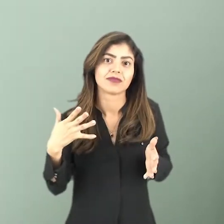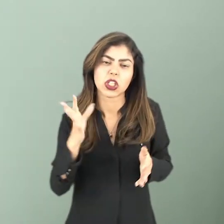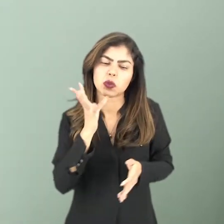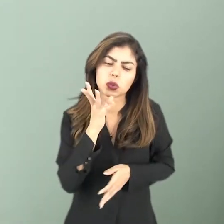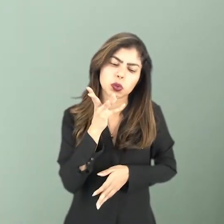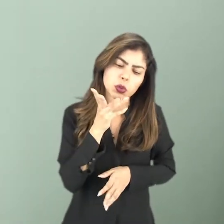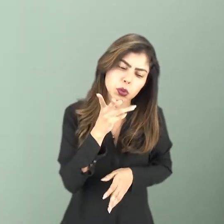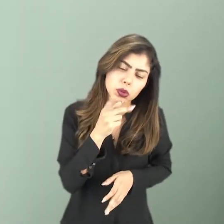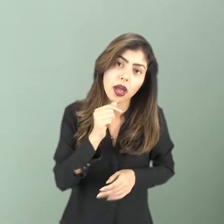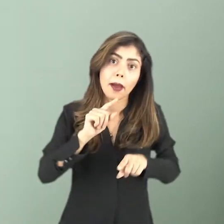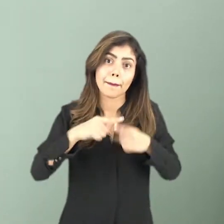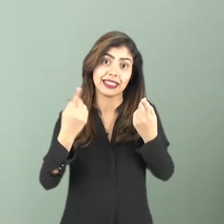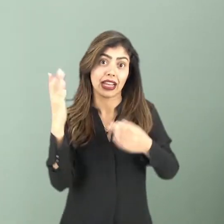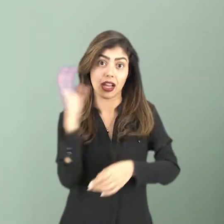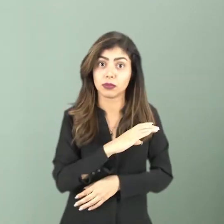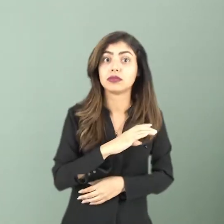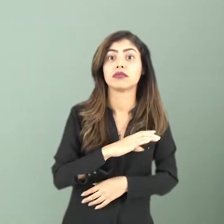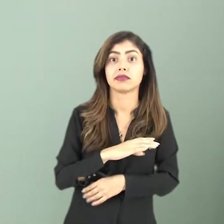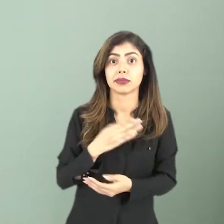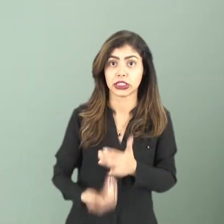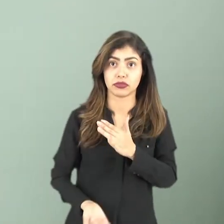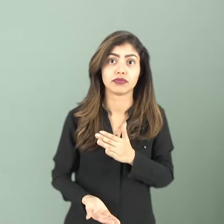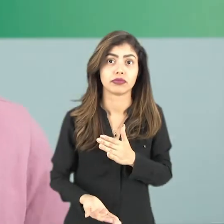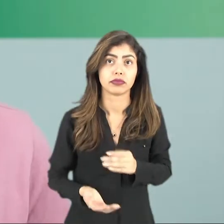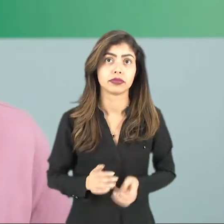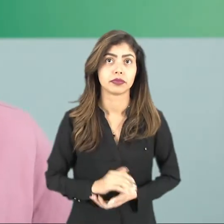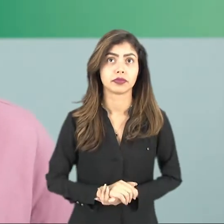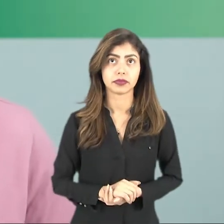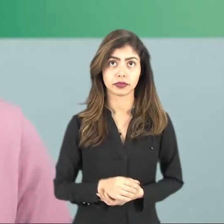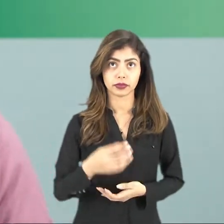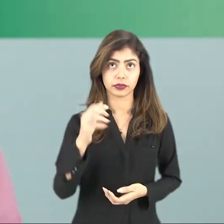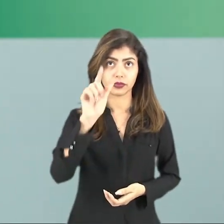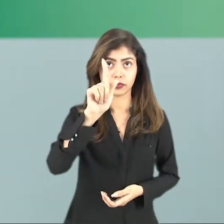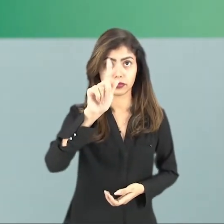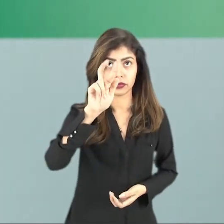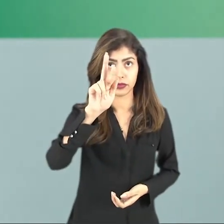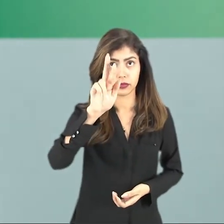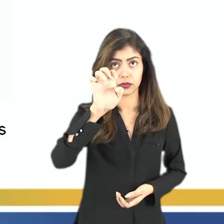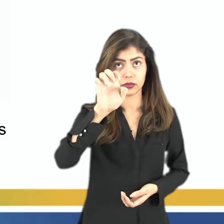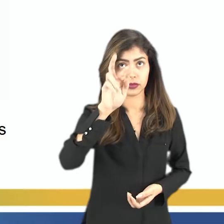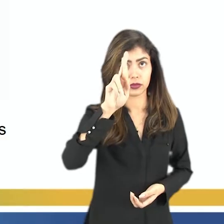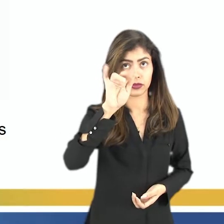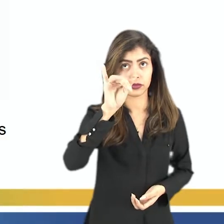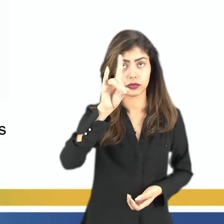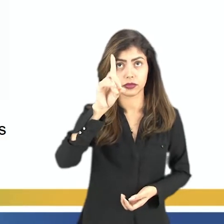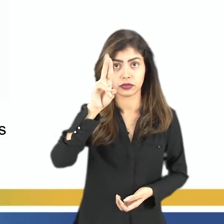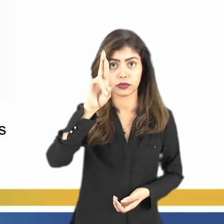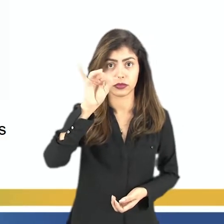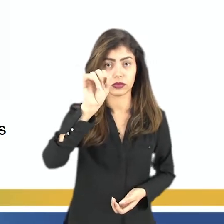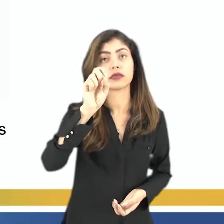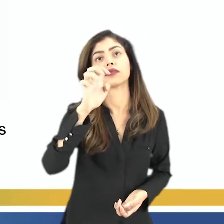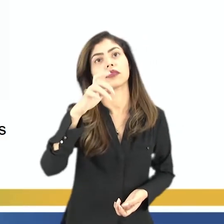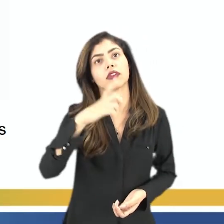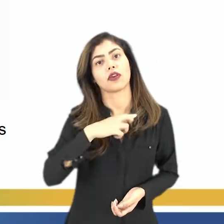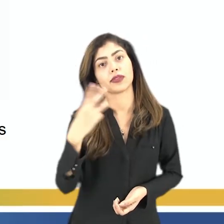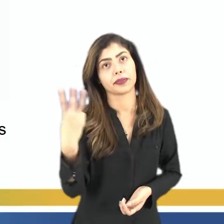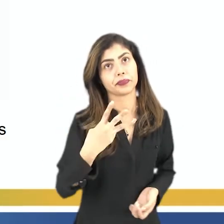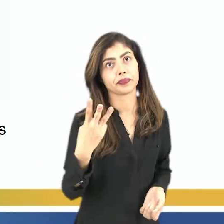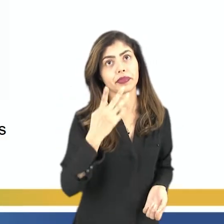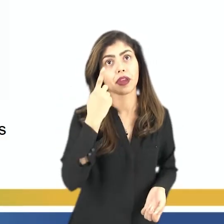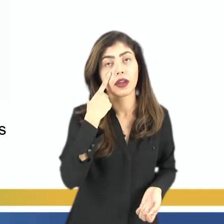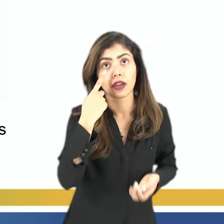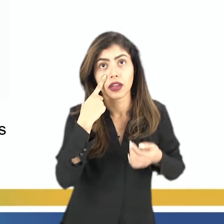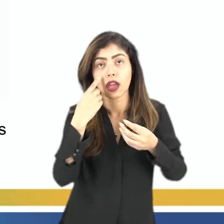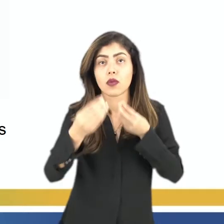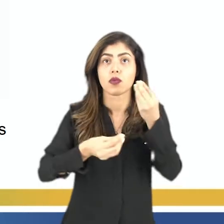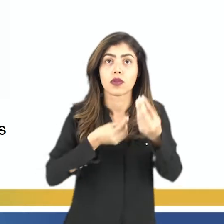ele descarrega extremamente rápido. E o terceiro desses três aí são os geradores. Observe que a